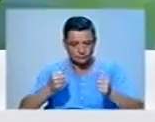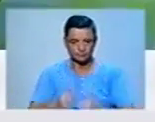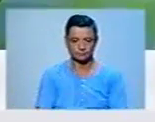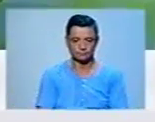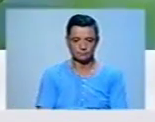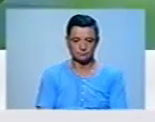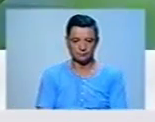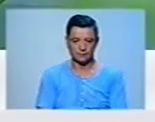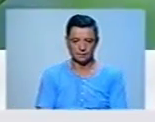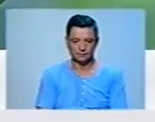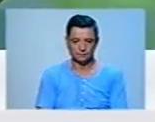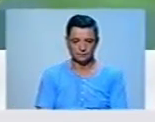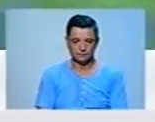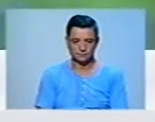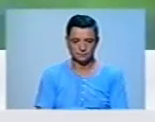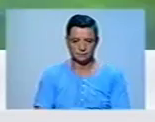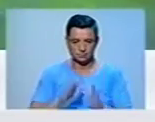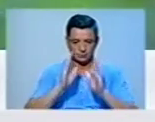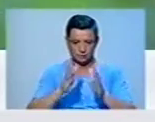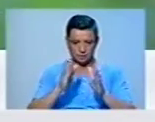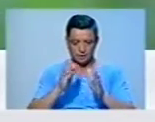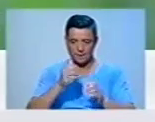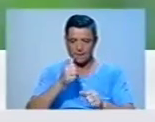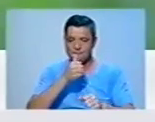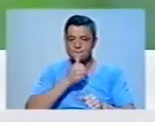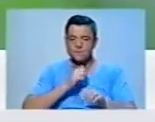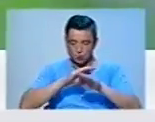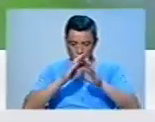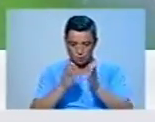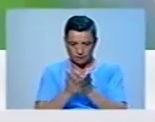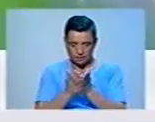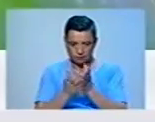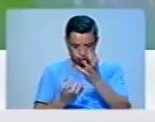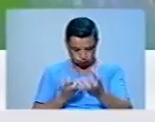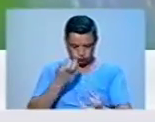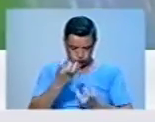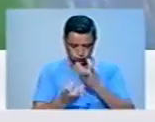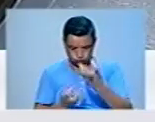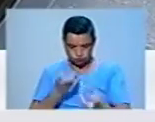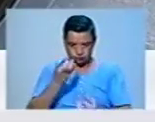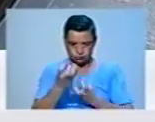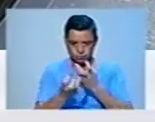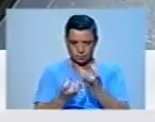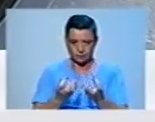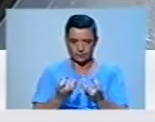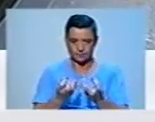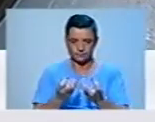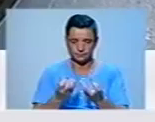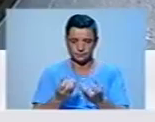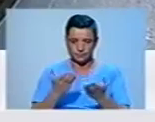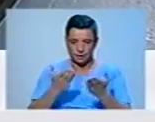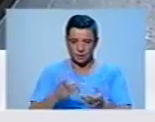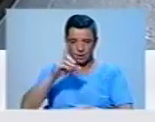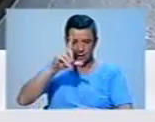Vamos já colocar tempero no tomate, vamos deixar o tomate cozinhar e, agora